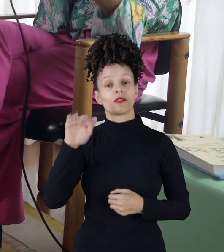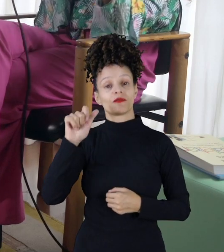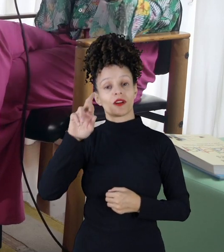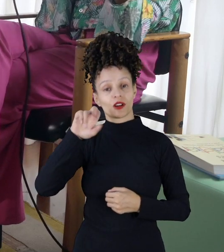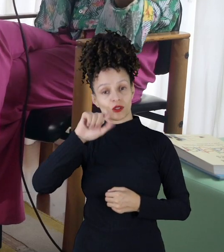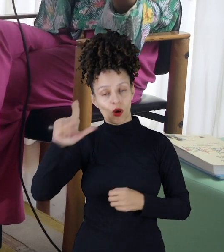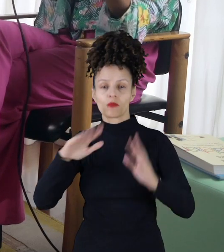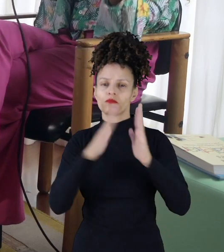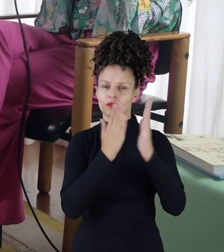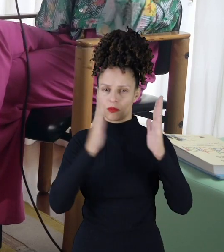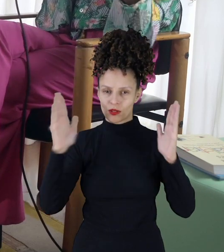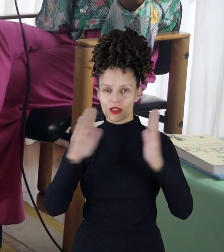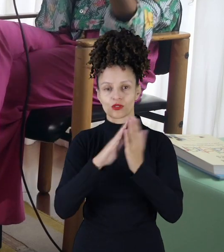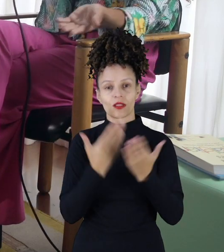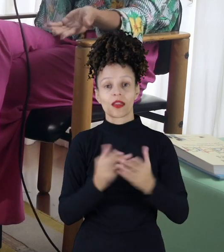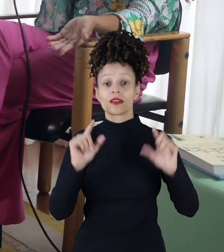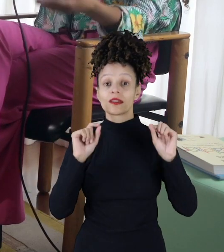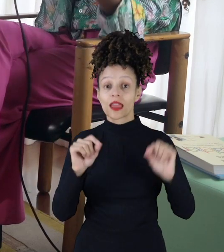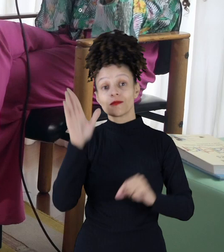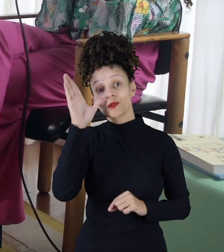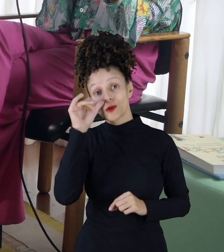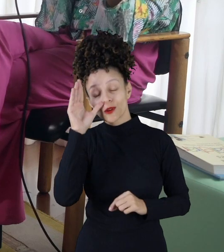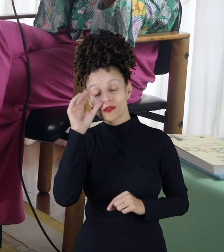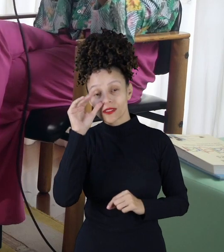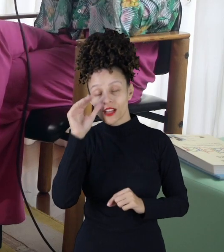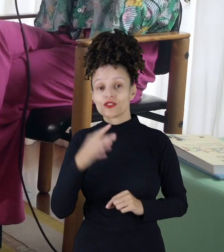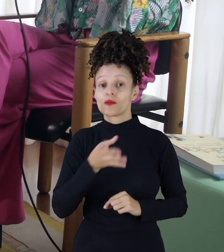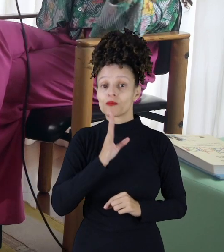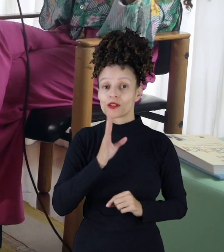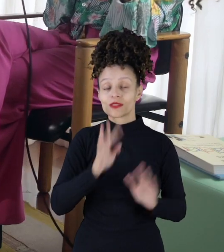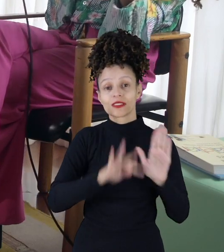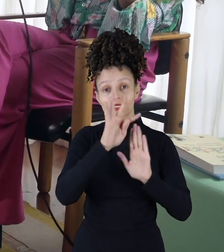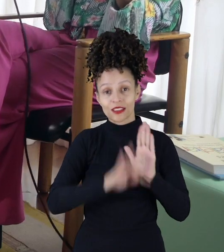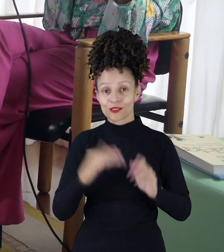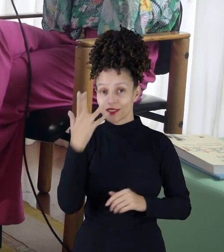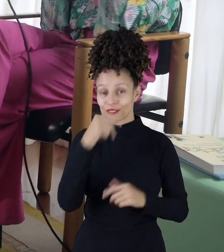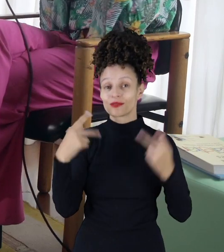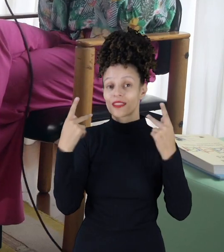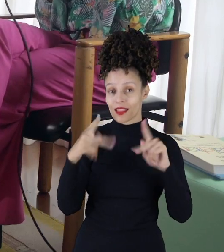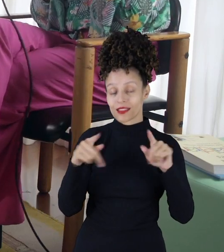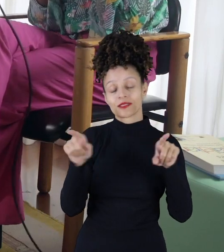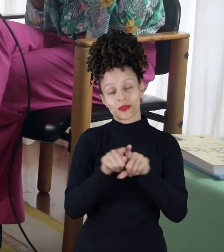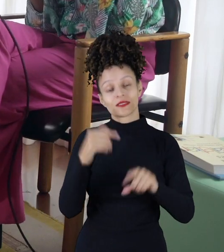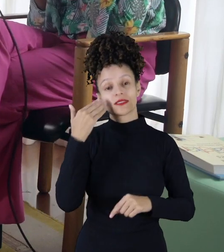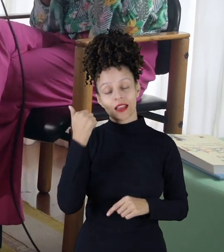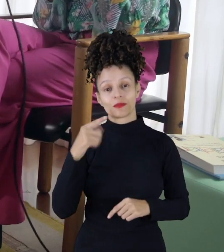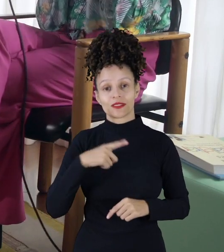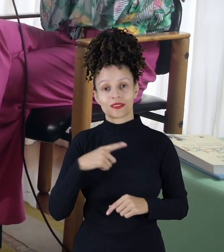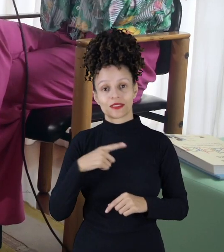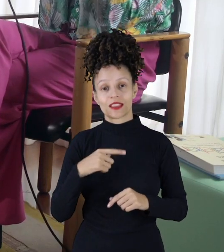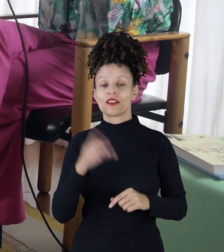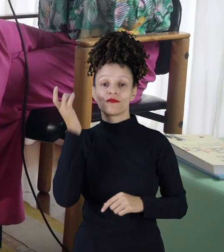Curitiba, nos Faróis do Saber, nas bibliotecas escolares, né? Então, para quem já ficou com curiosidade para conhecer esses textos lindos da